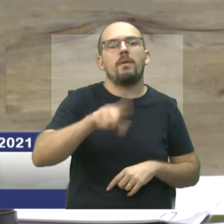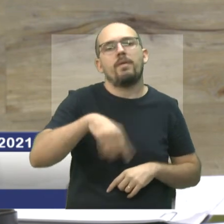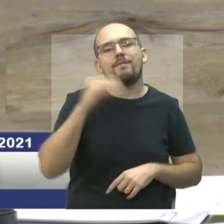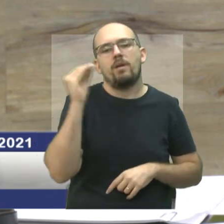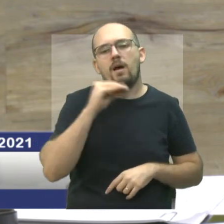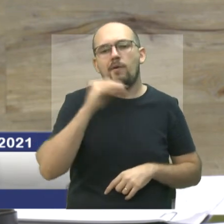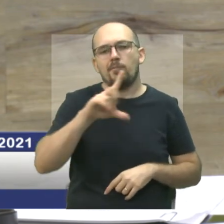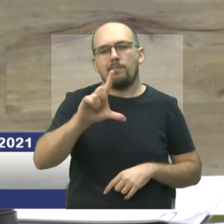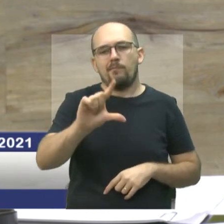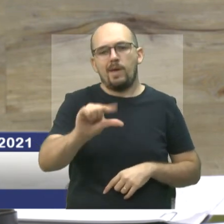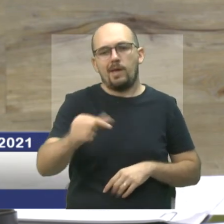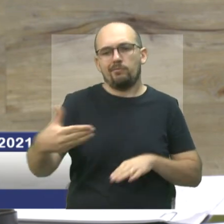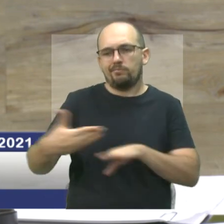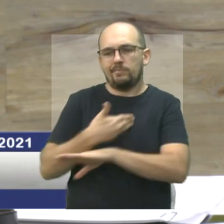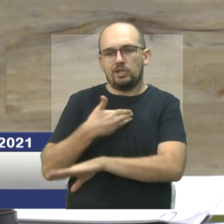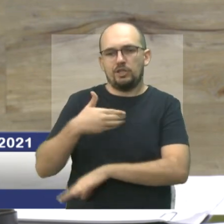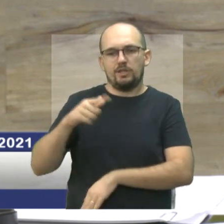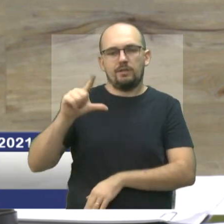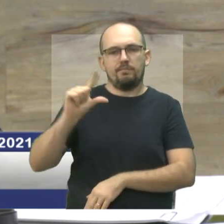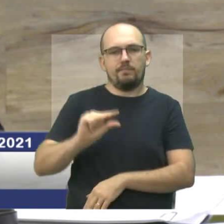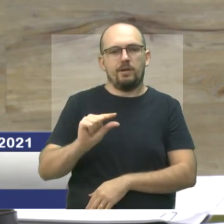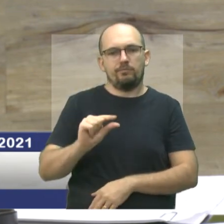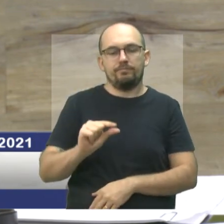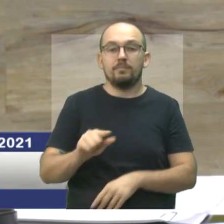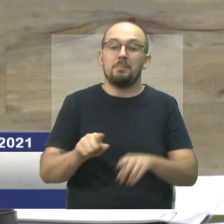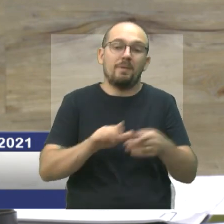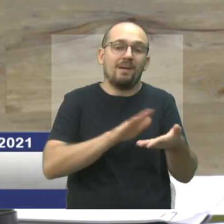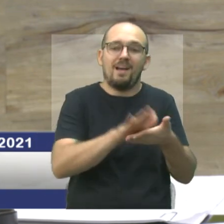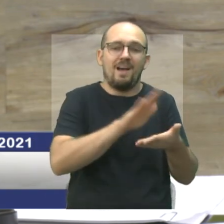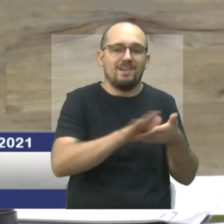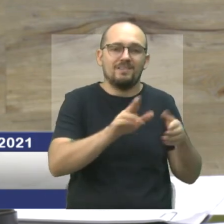Entendeu? E as despesas são